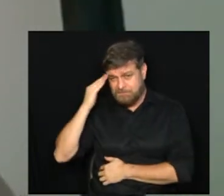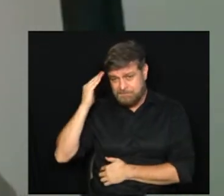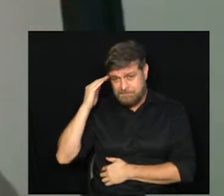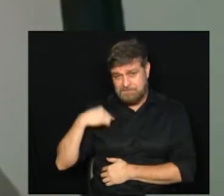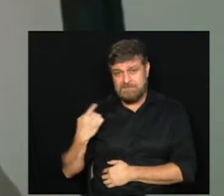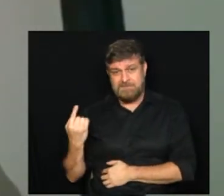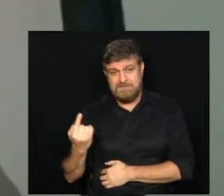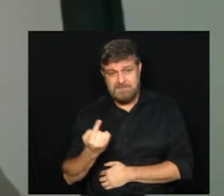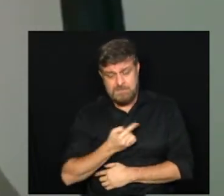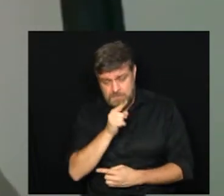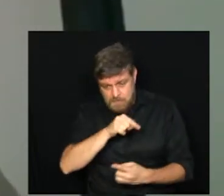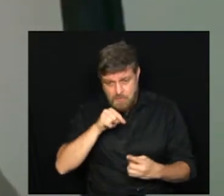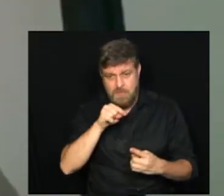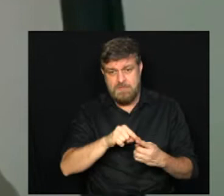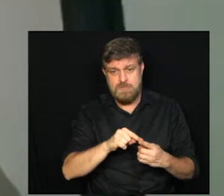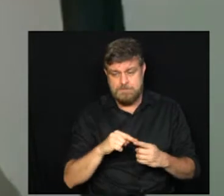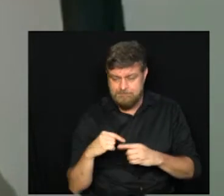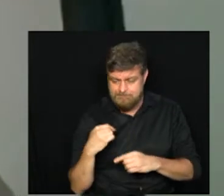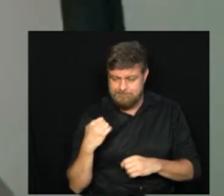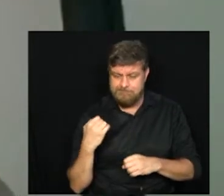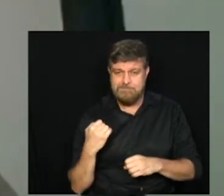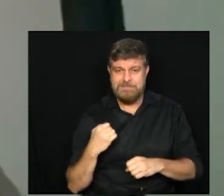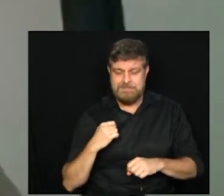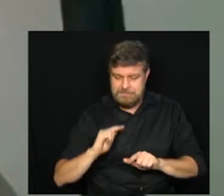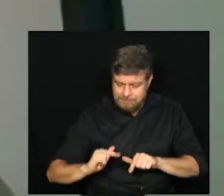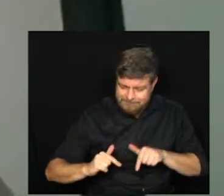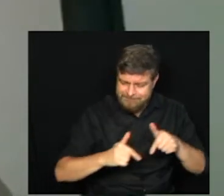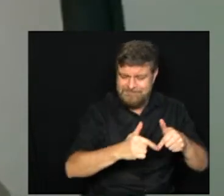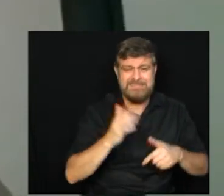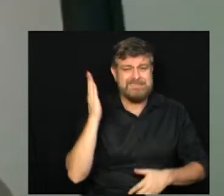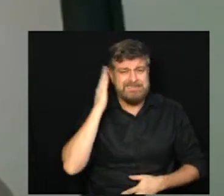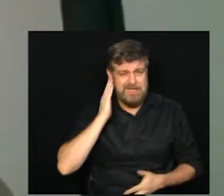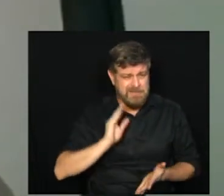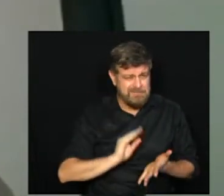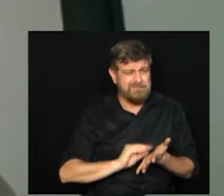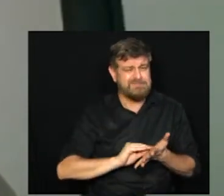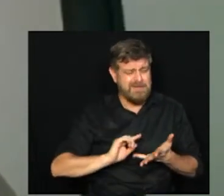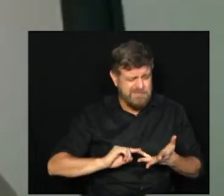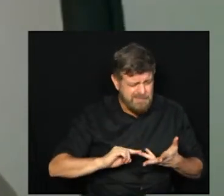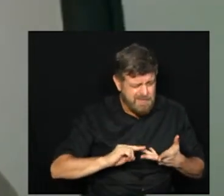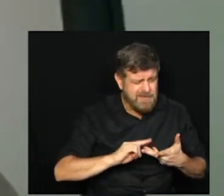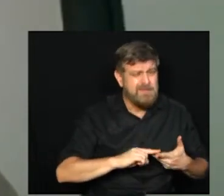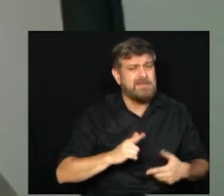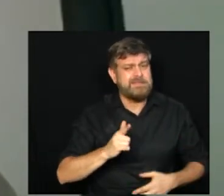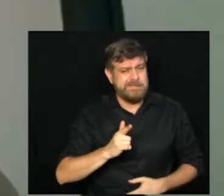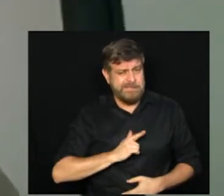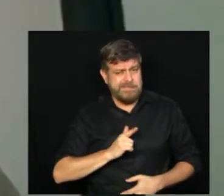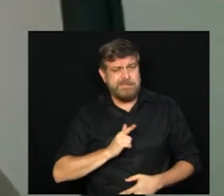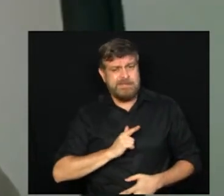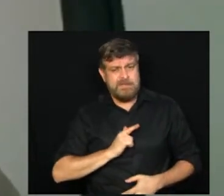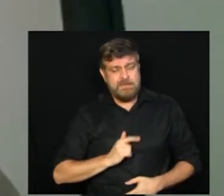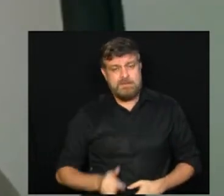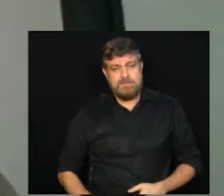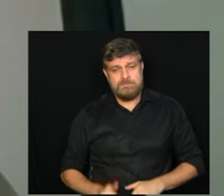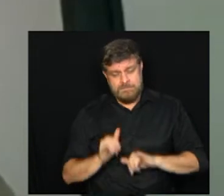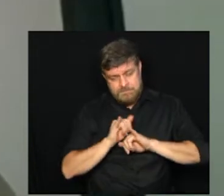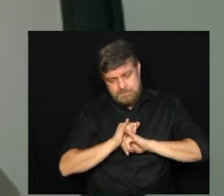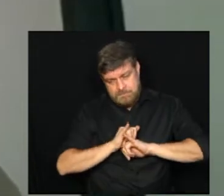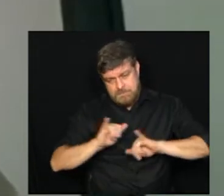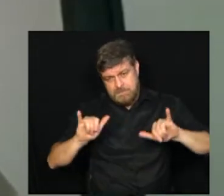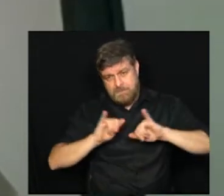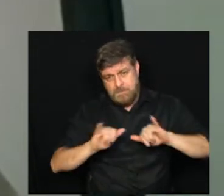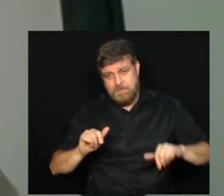para construir, a gente está aqui sabendo que tem muito para fazer. E que eu sempre disse para os